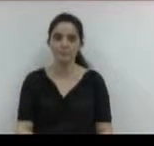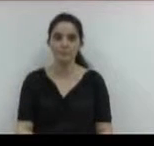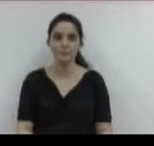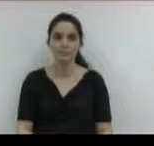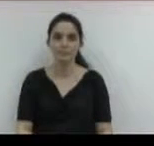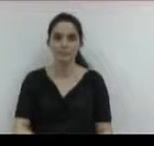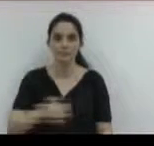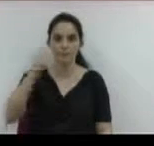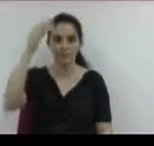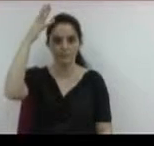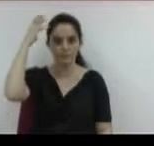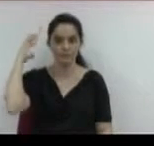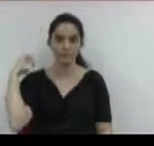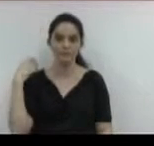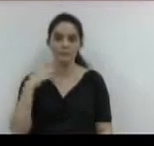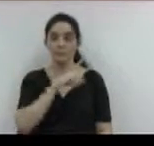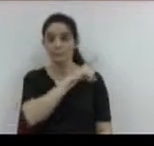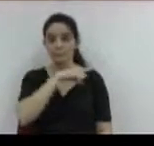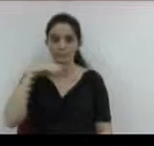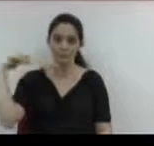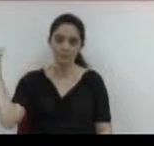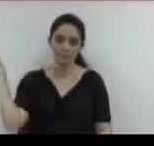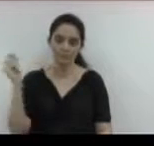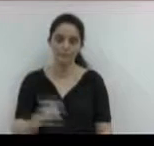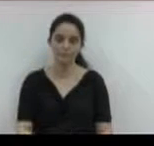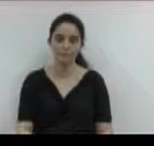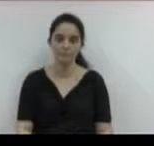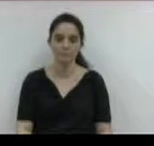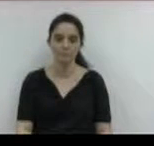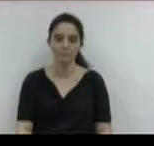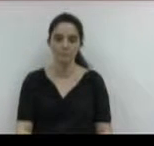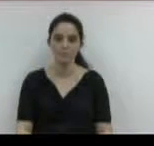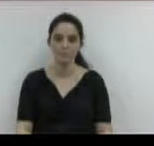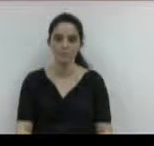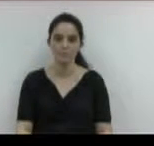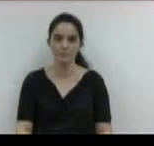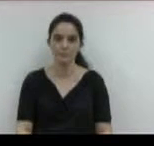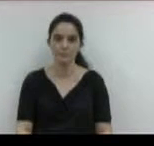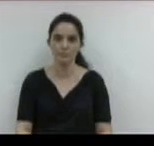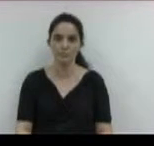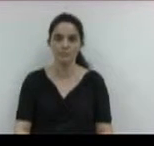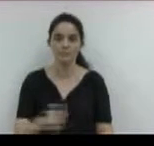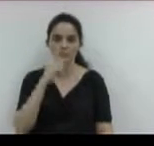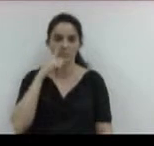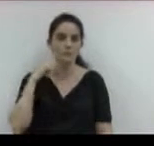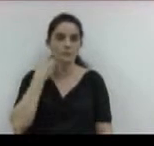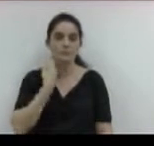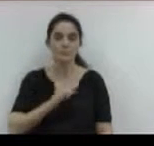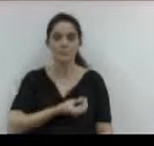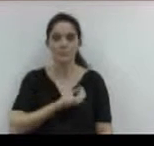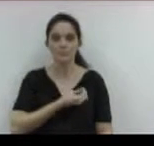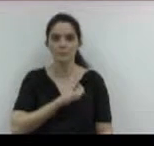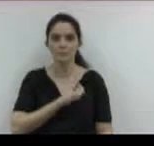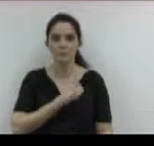Doutora Mayra da Costa. Newton César dos Santos. Presente. Dr.